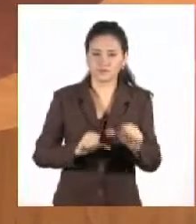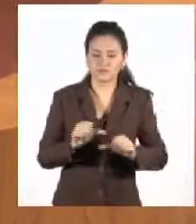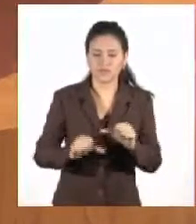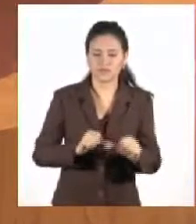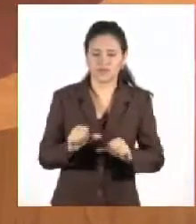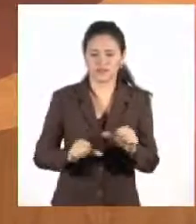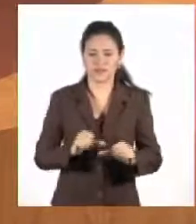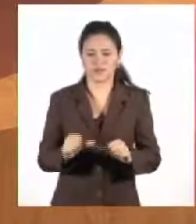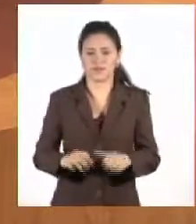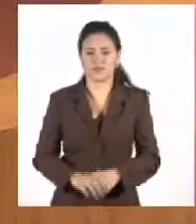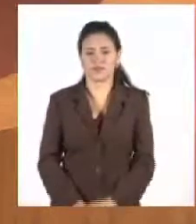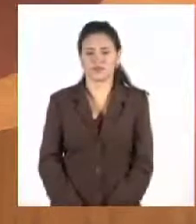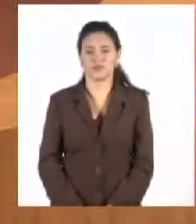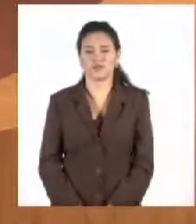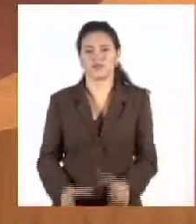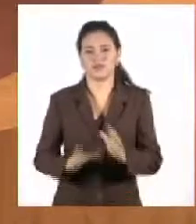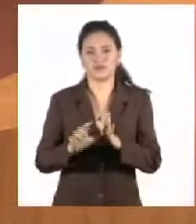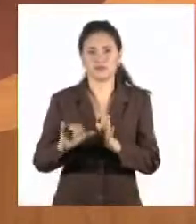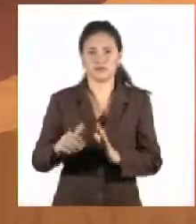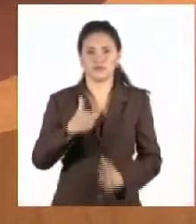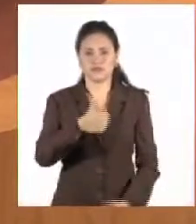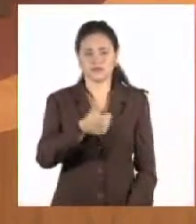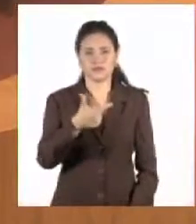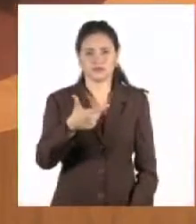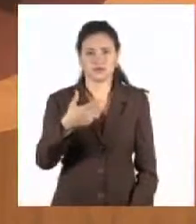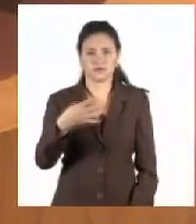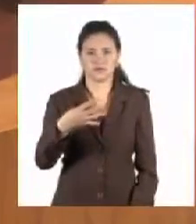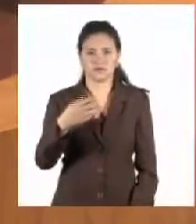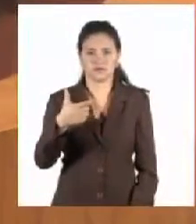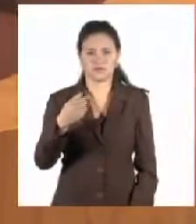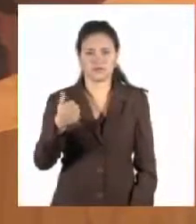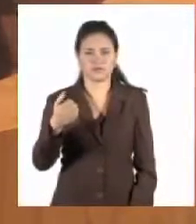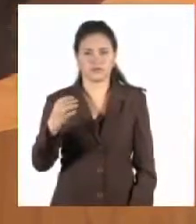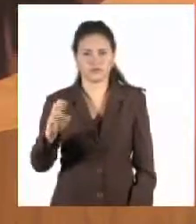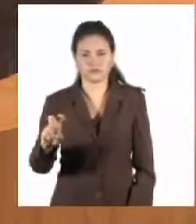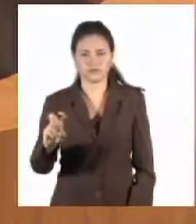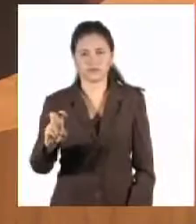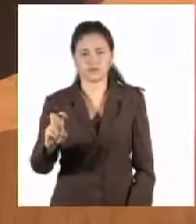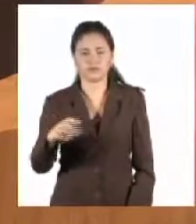Lei 124 de 2015, de autoria do deputado